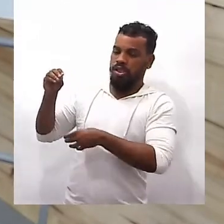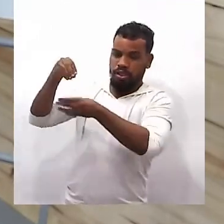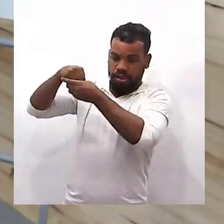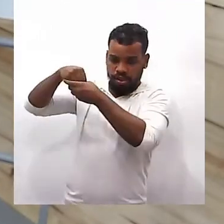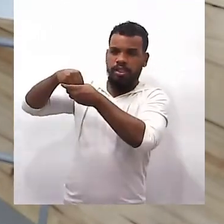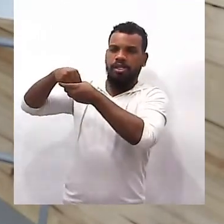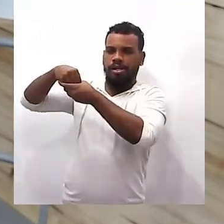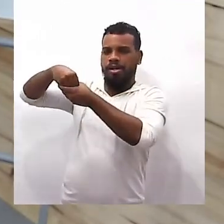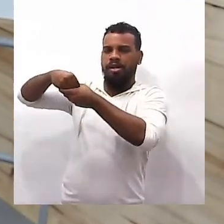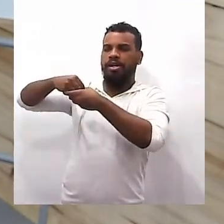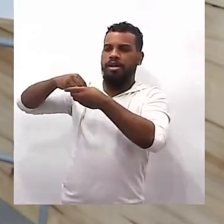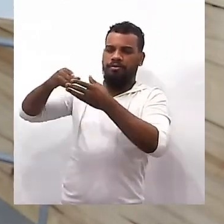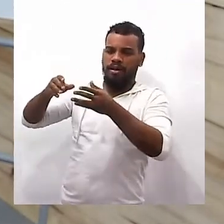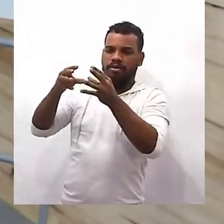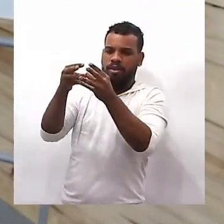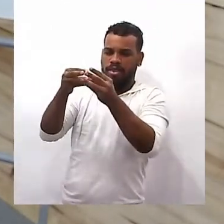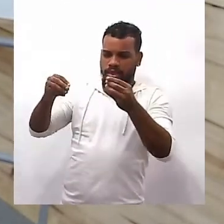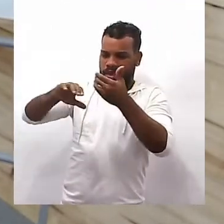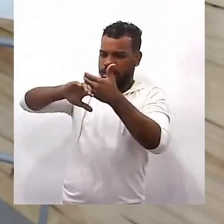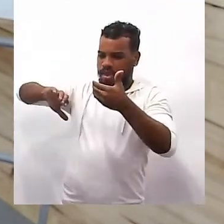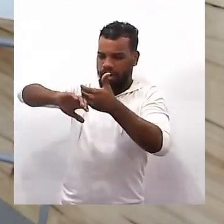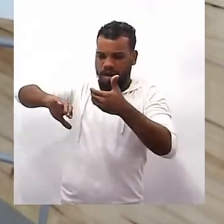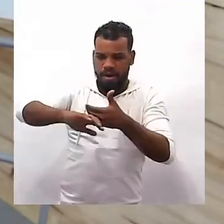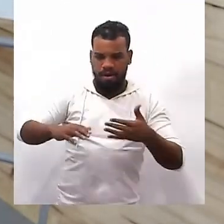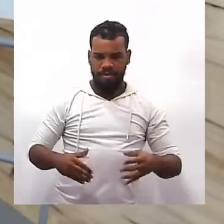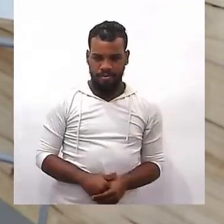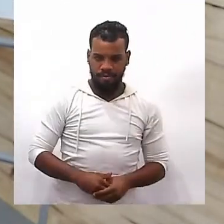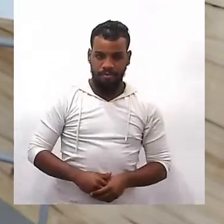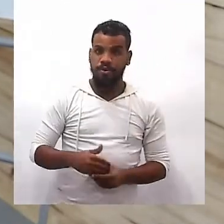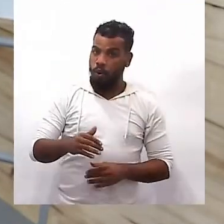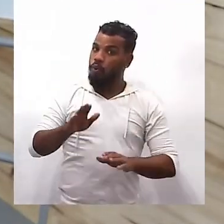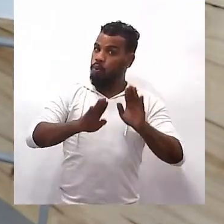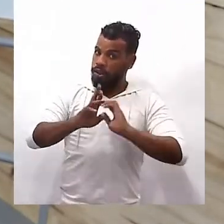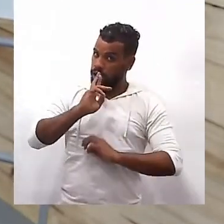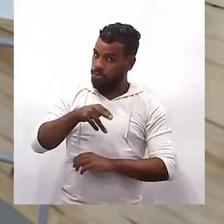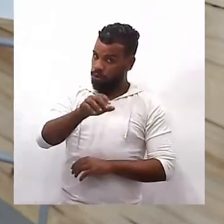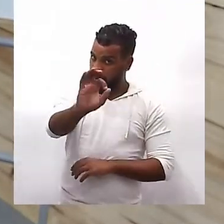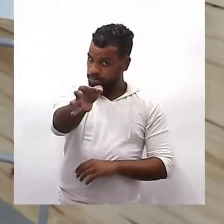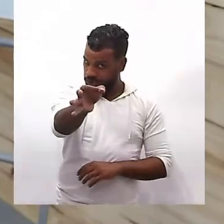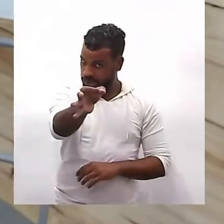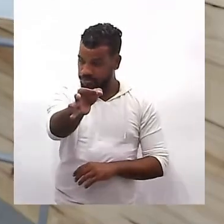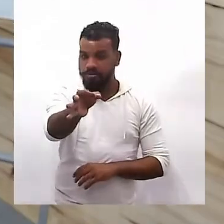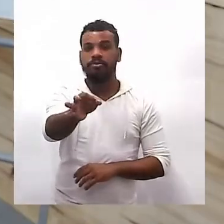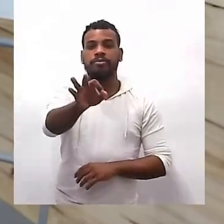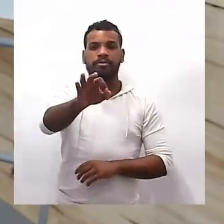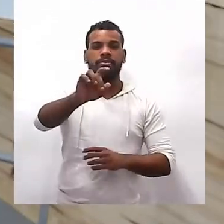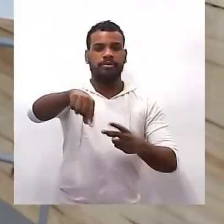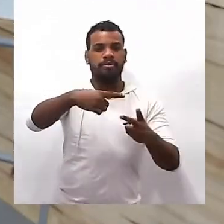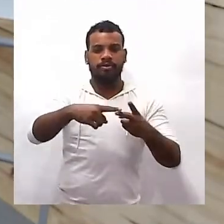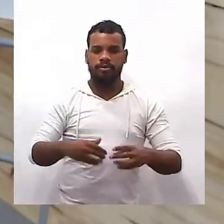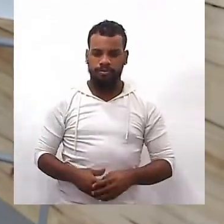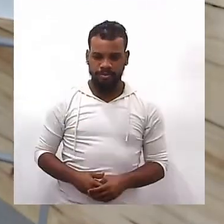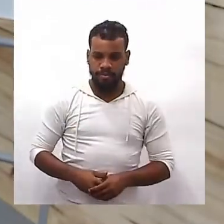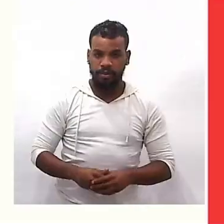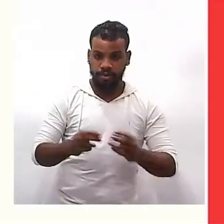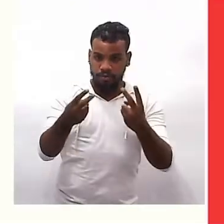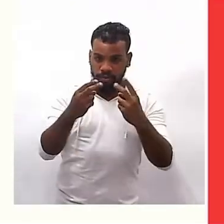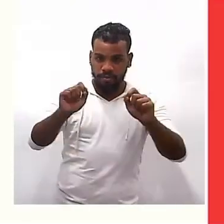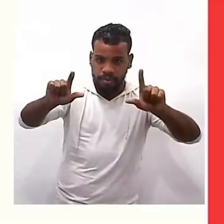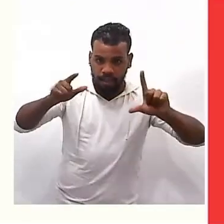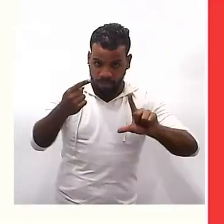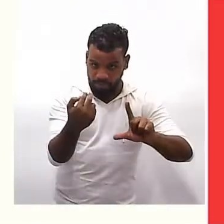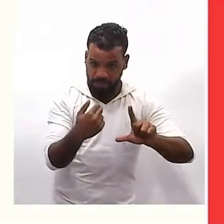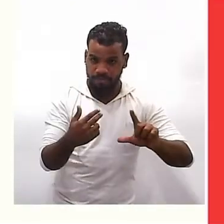tá? E você vai quebrar esse amido aí em moléculas de glicose. Toma cuidado com isso, beleza? Aí eu tenho dizendo assim, volta pra cá, bota pra tela,